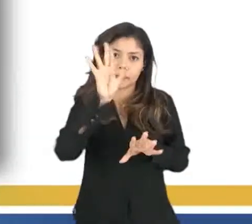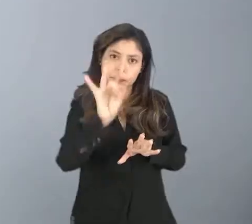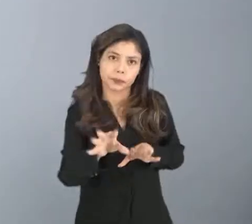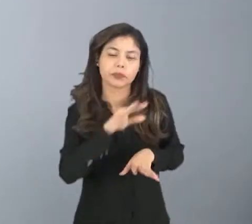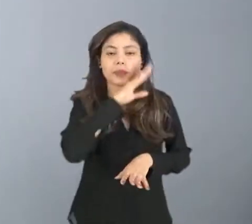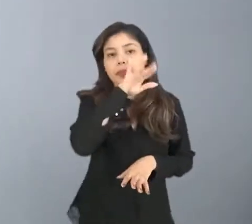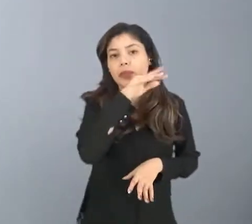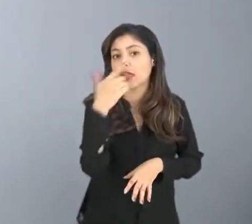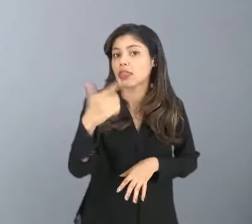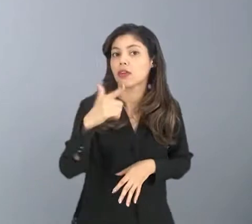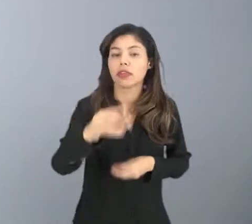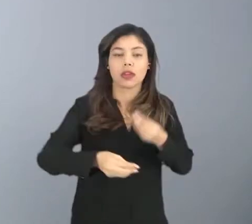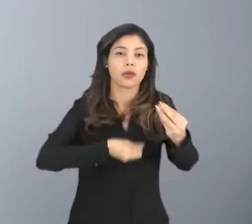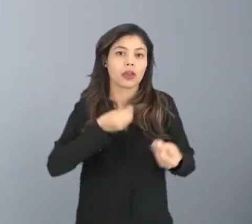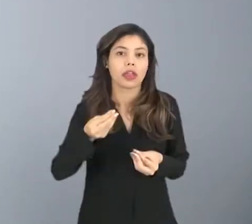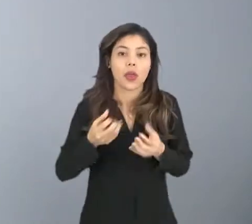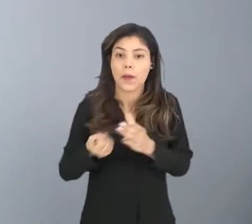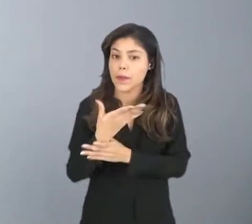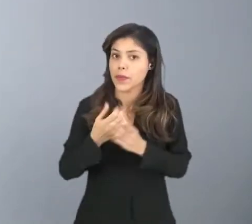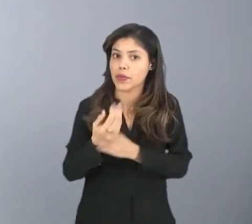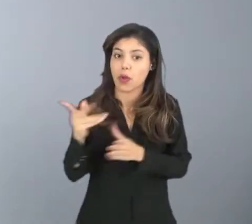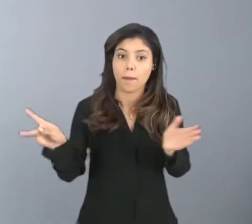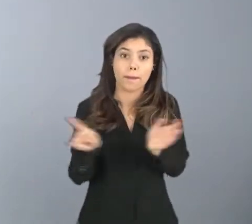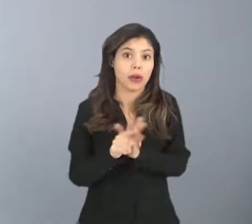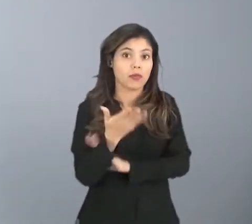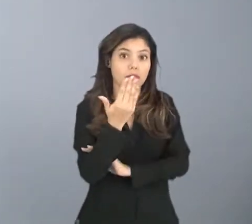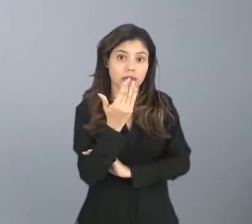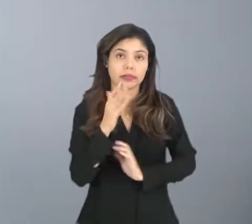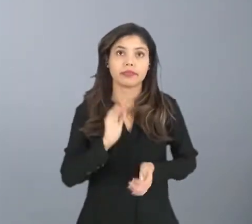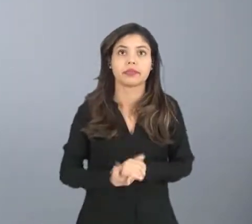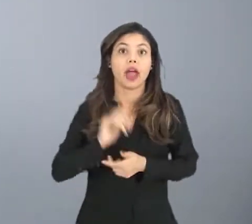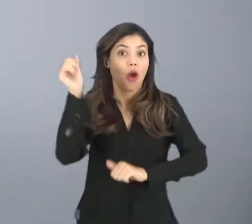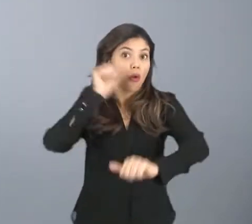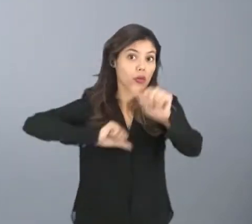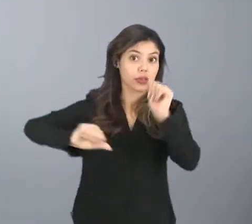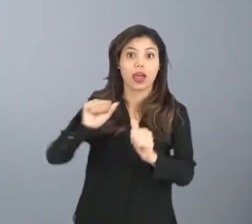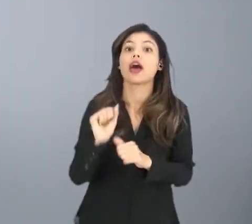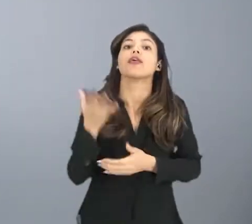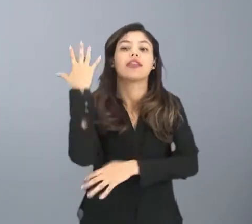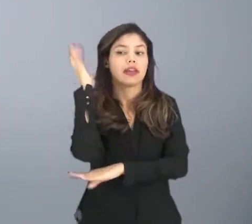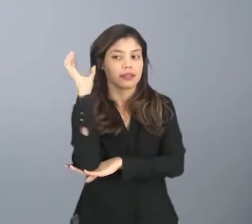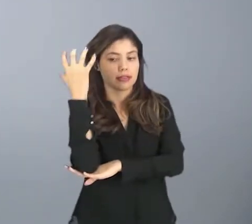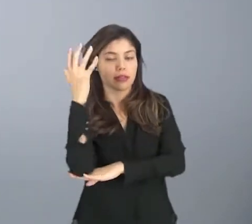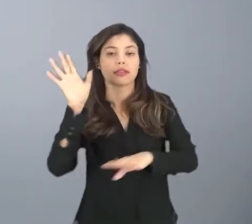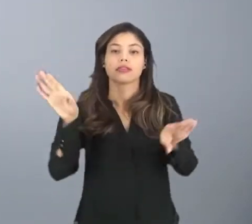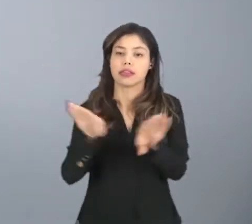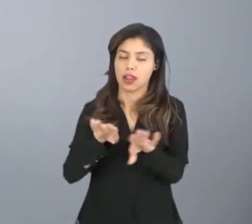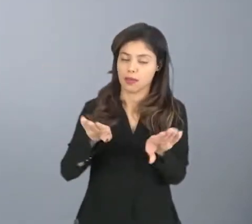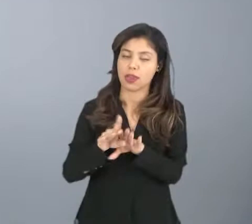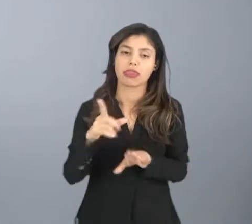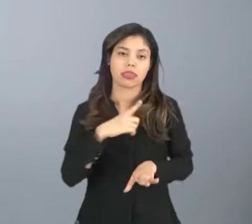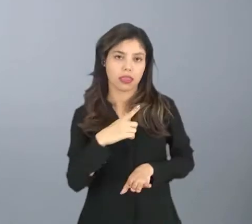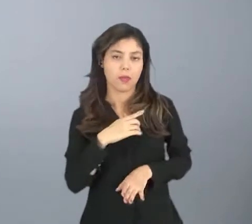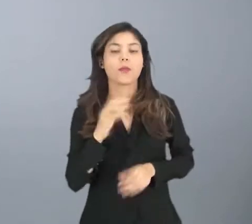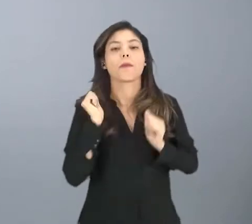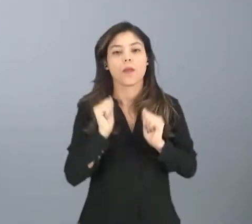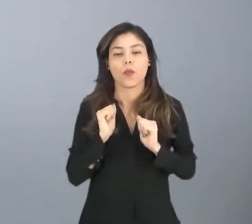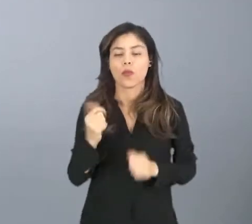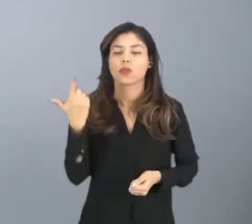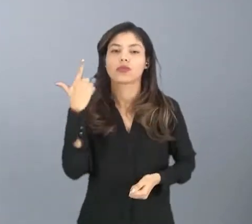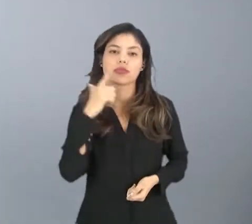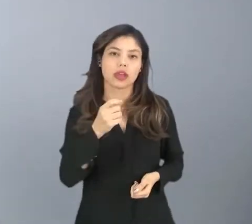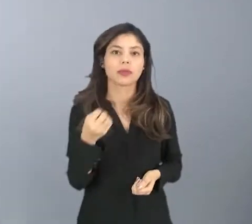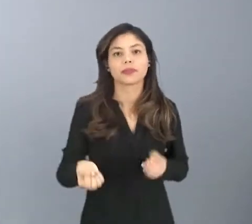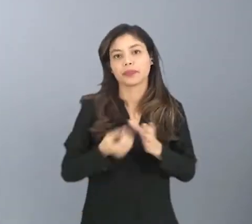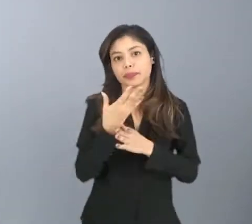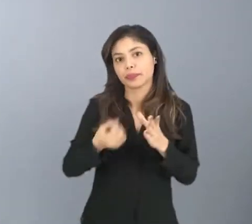Os animais não têm capacidade de produzir o seu próprio alimento, ao contrário das plantas que possuem essa função, só que para isso acontecer,